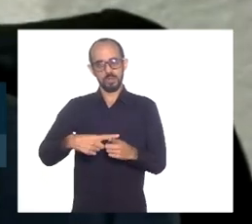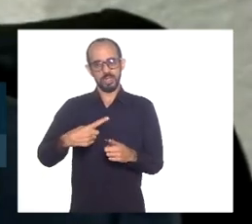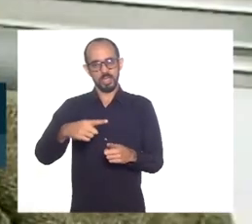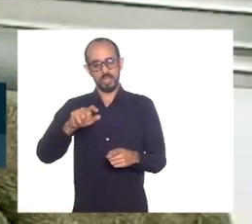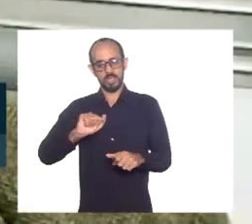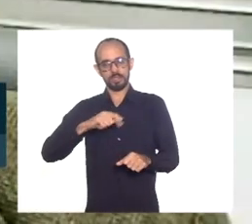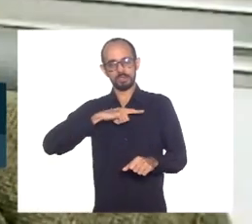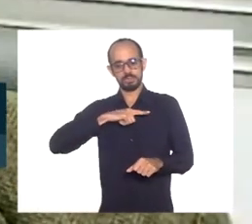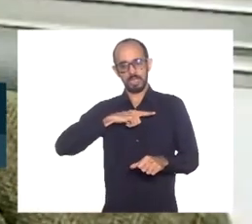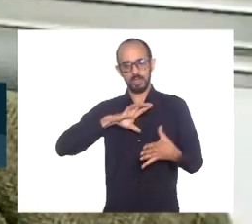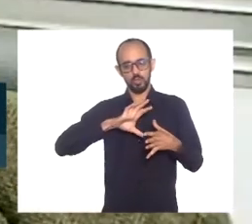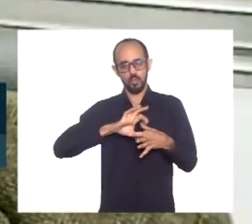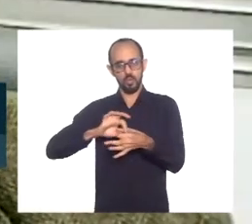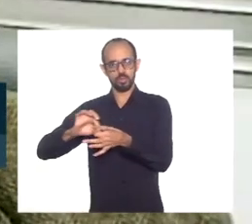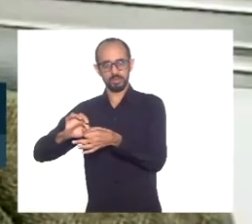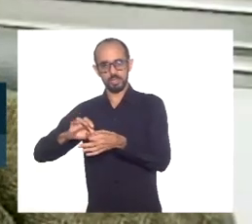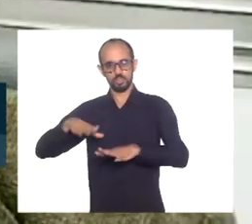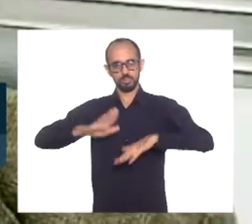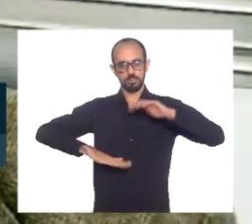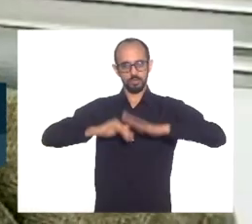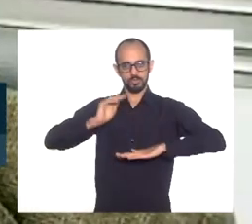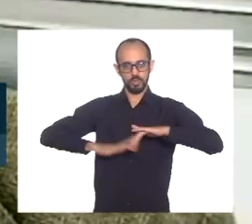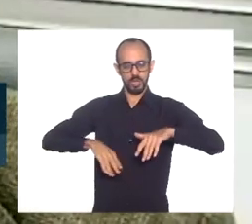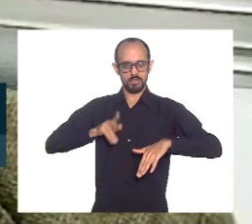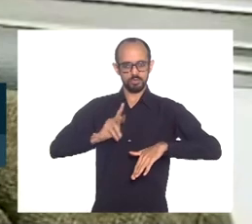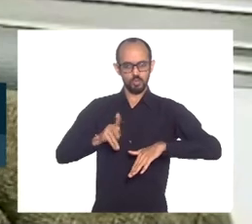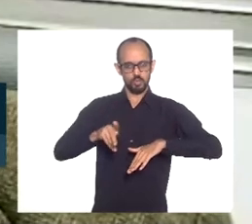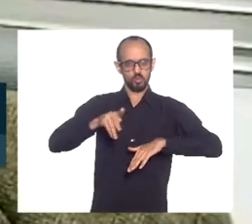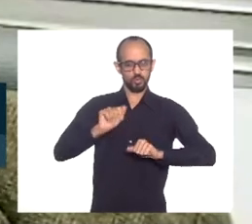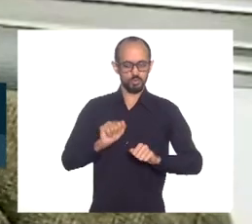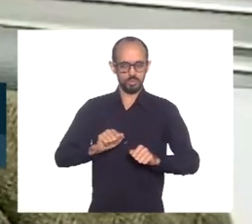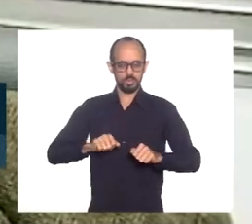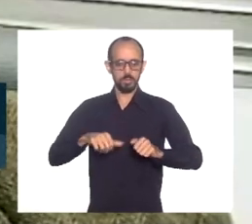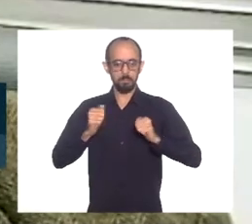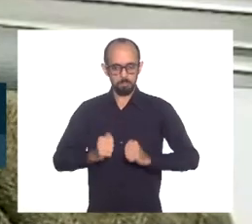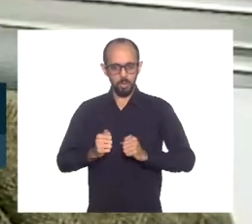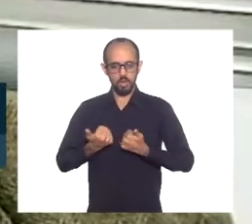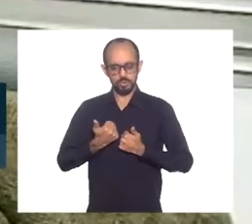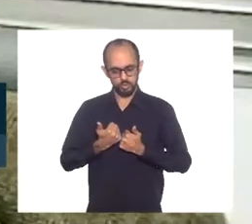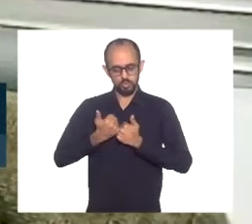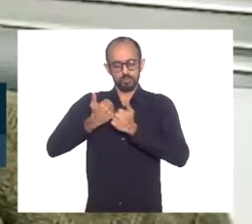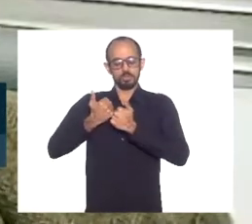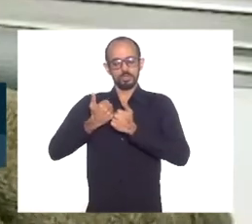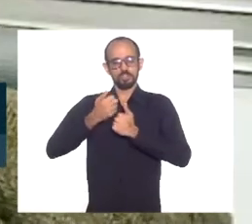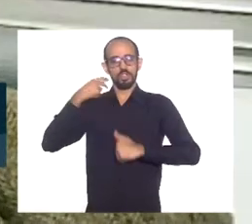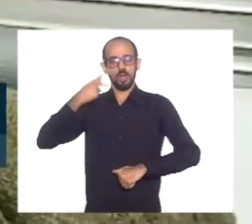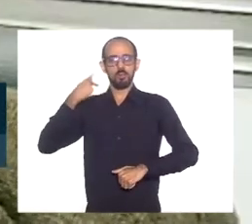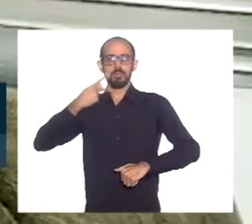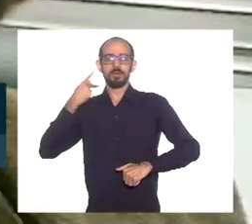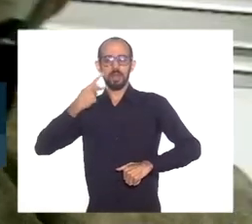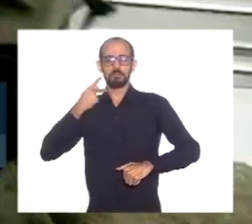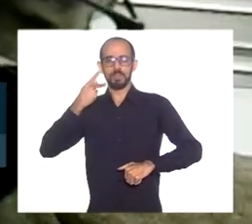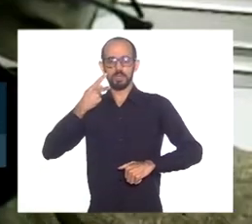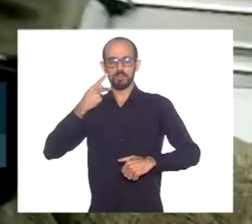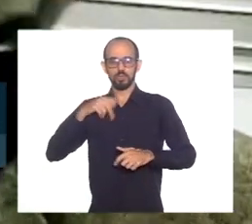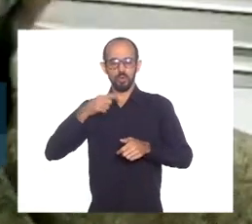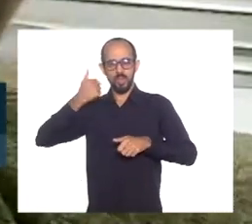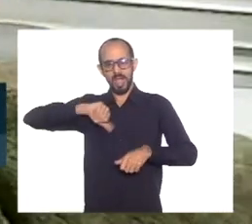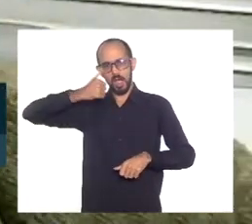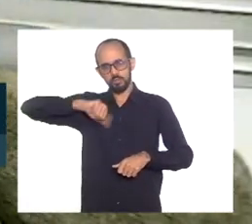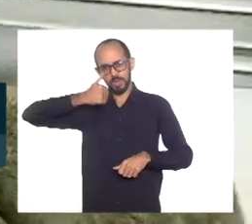quadro permanente de profissionais que possam subsidiar o parlamento, né, com